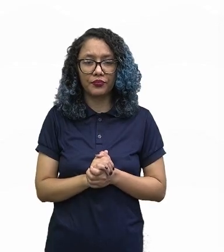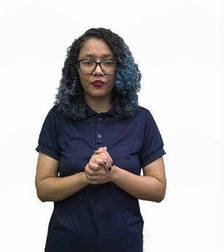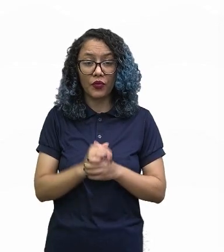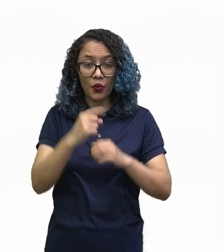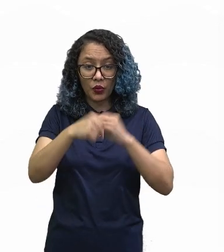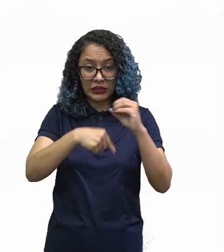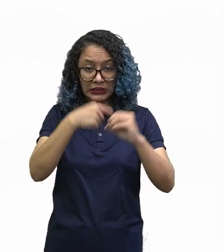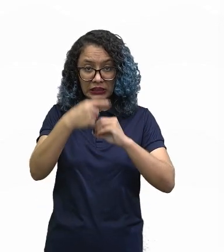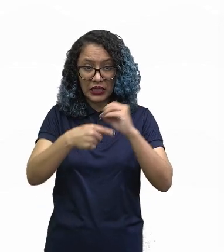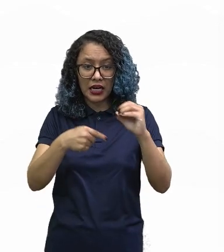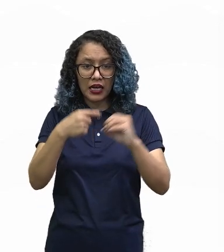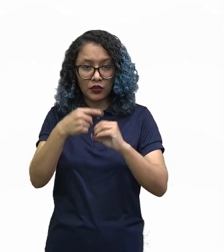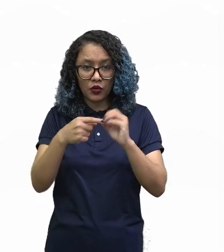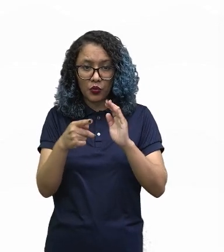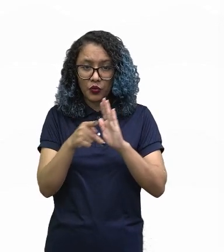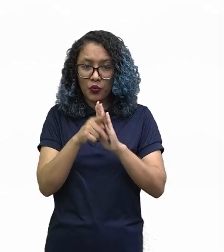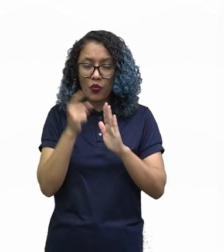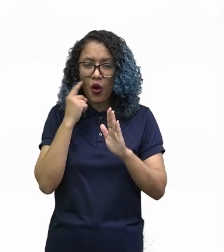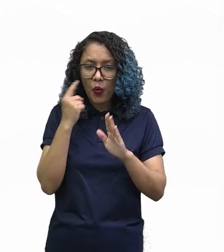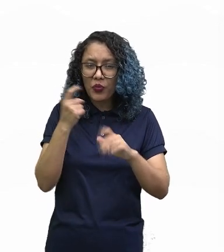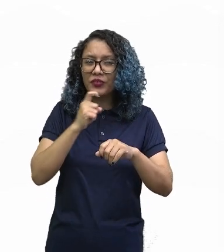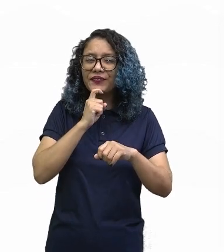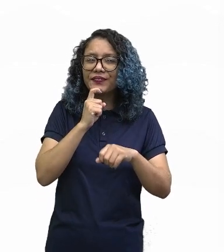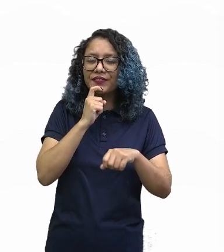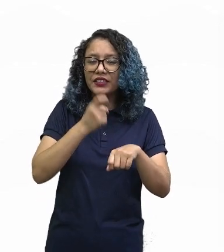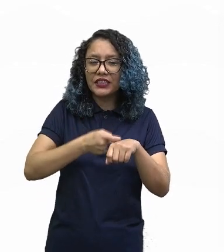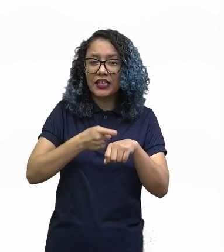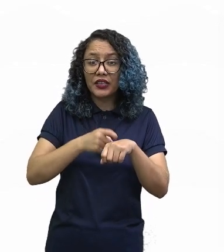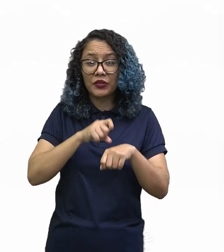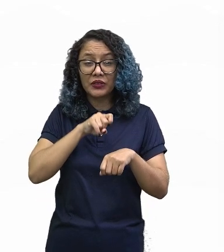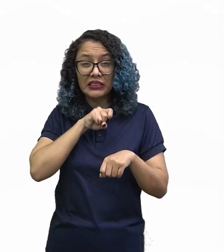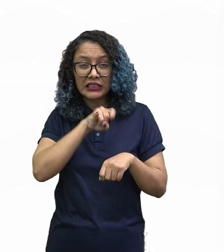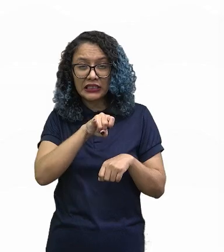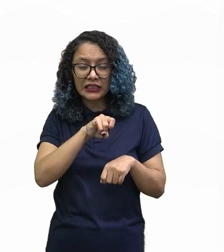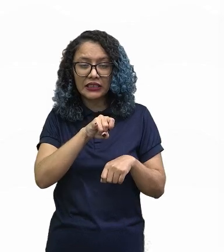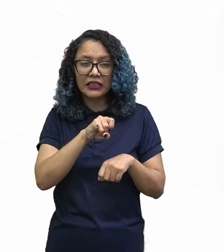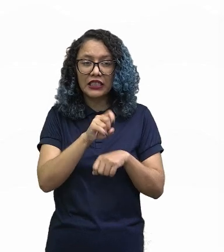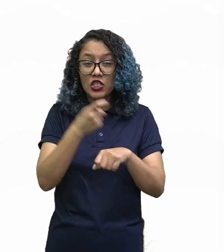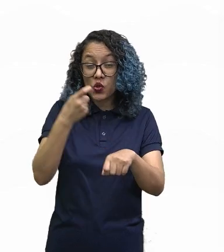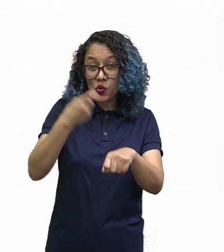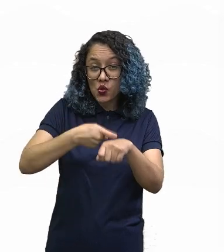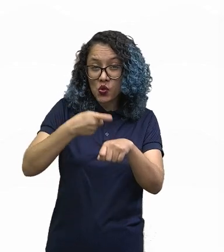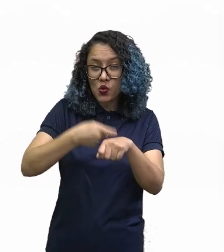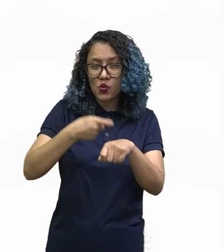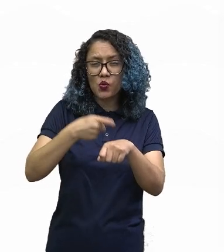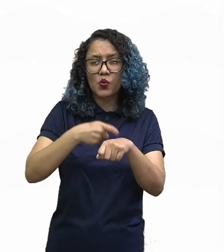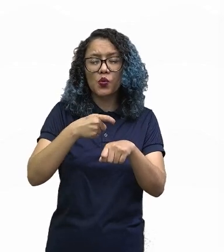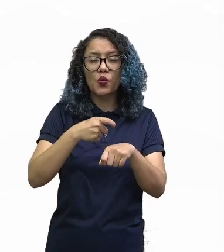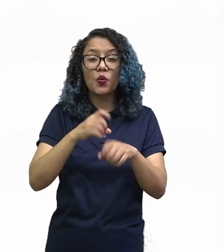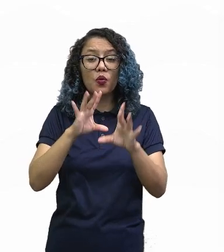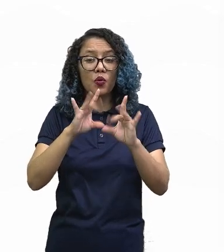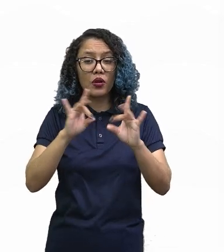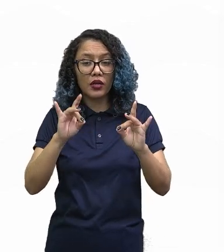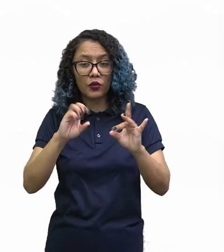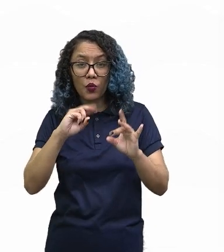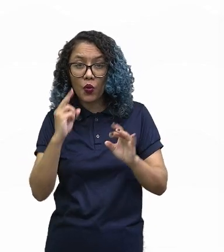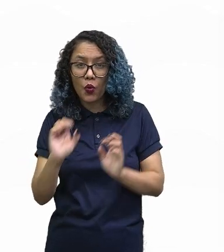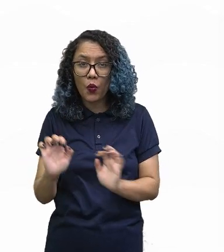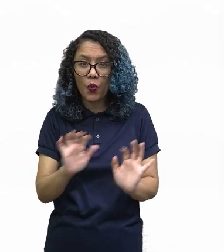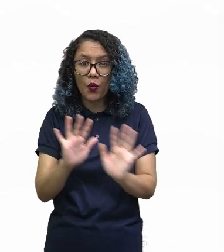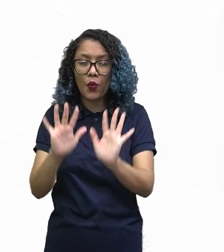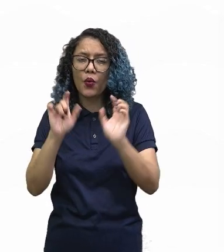que constituem este corpo, quando estamos falando do sólido, do líquido ou